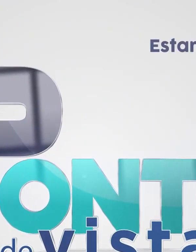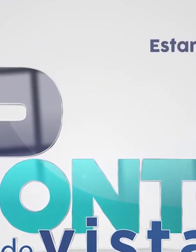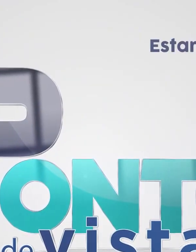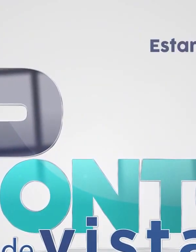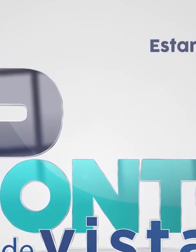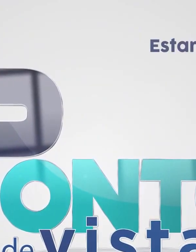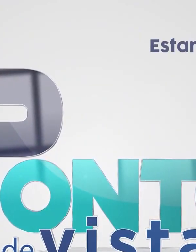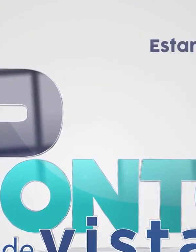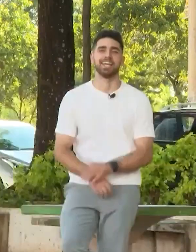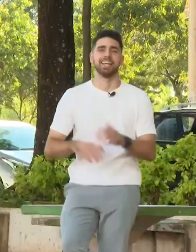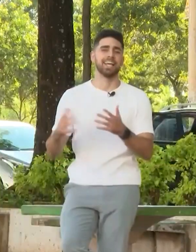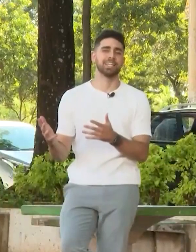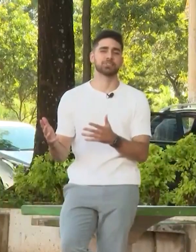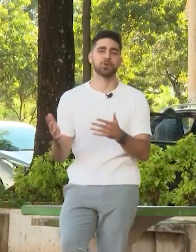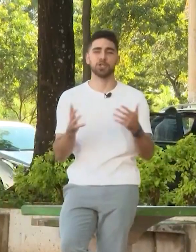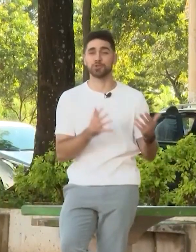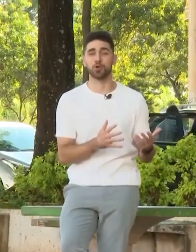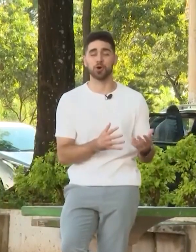para o Ceará.